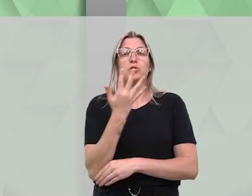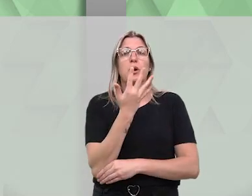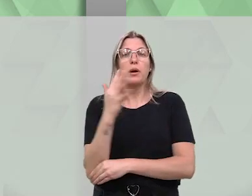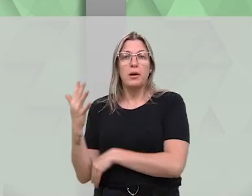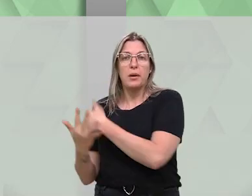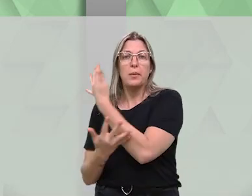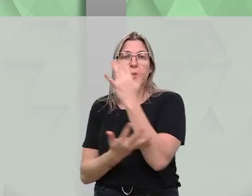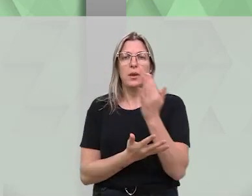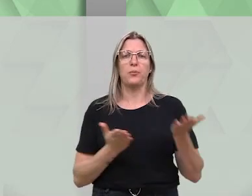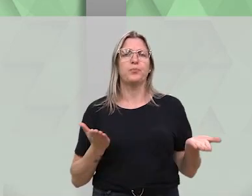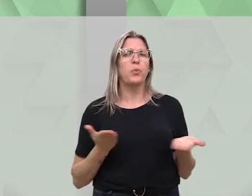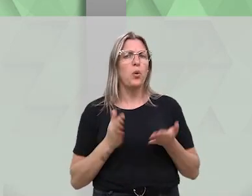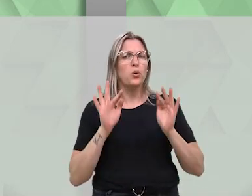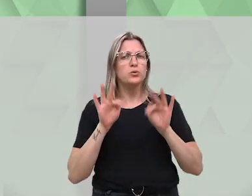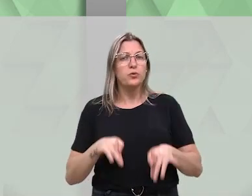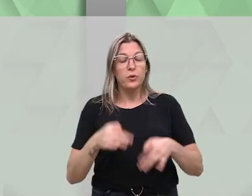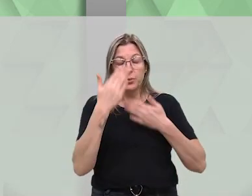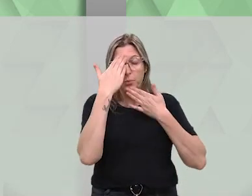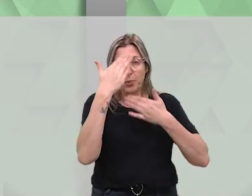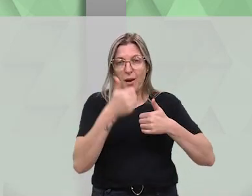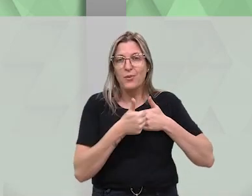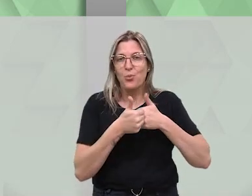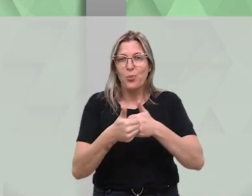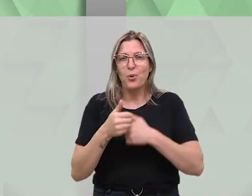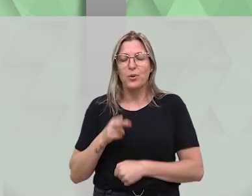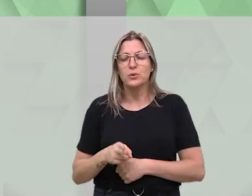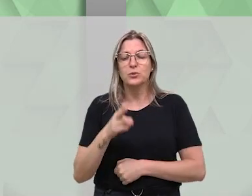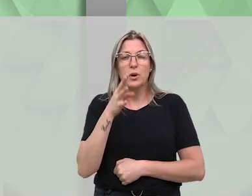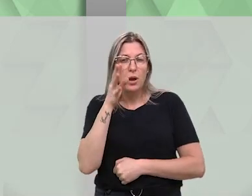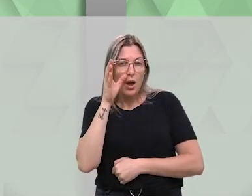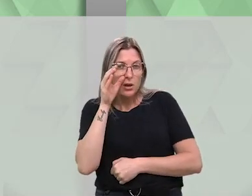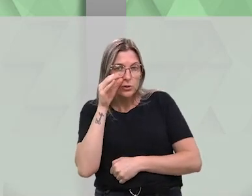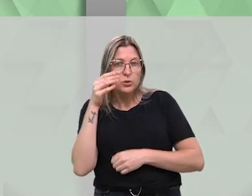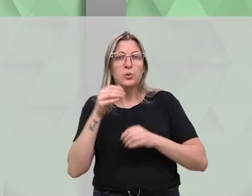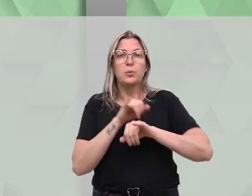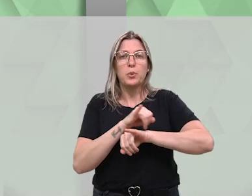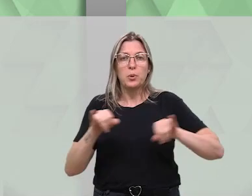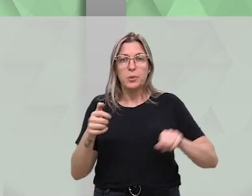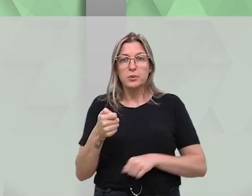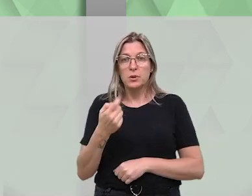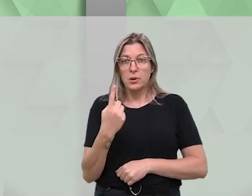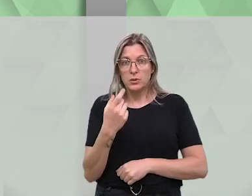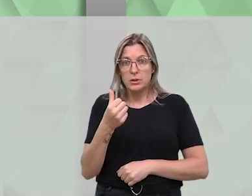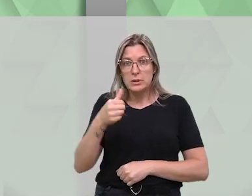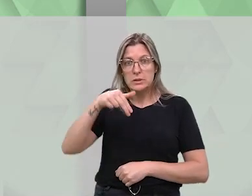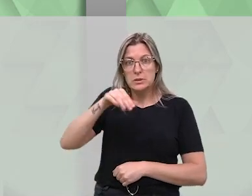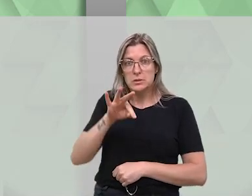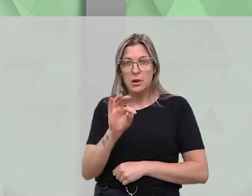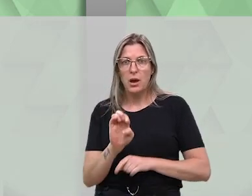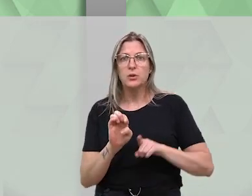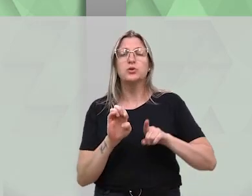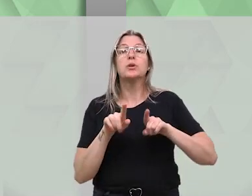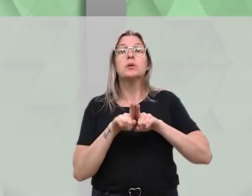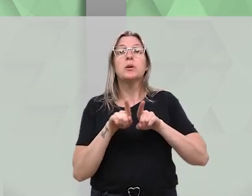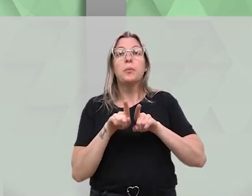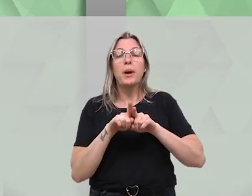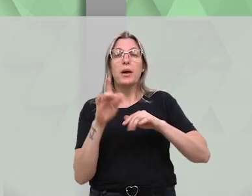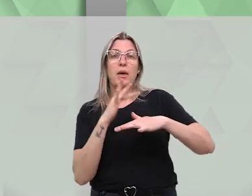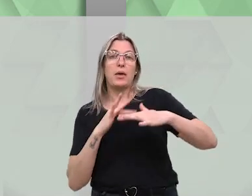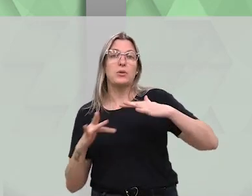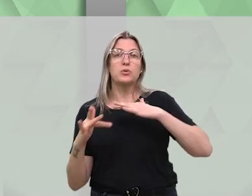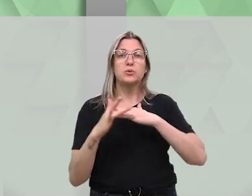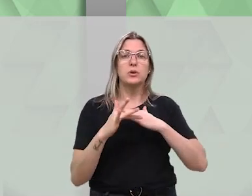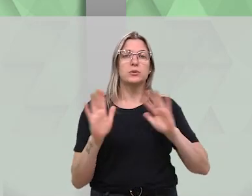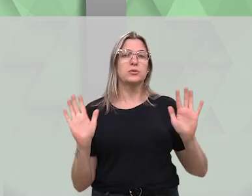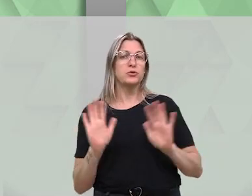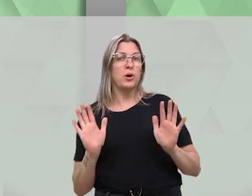Hoje, a gente fica por aqui. Obrigada pela companhia. Siga acompanhando a nossa programação pelo canal 16 da NET e também pelas